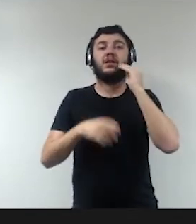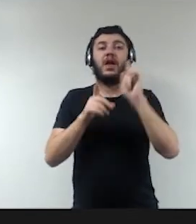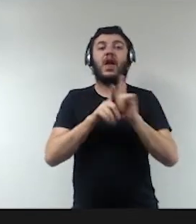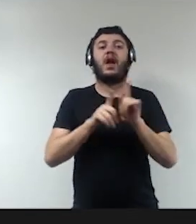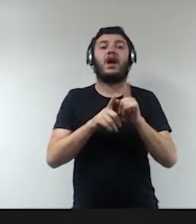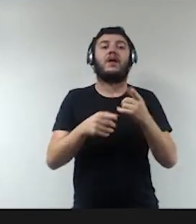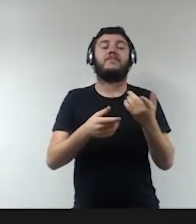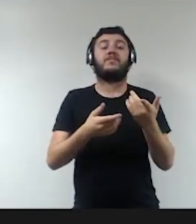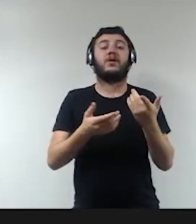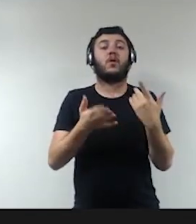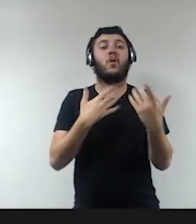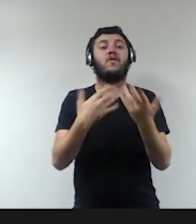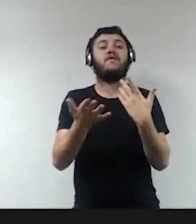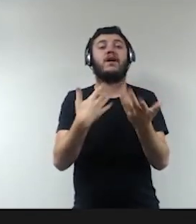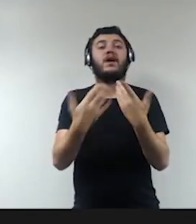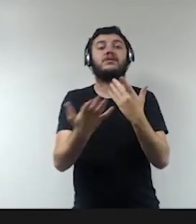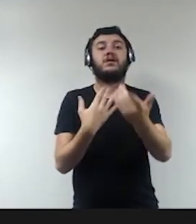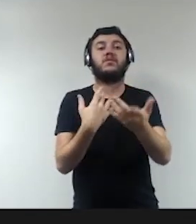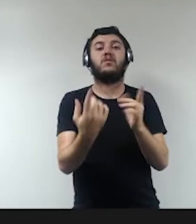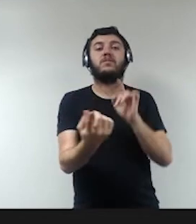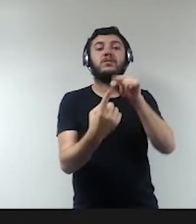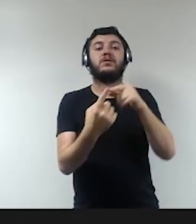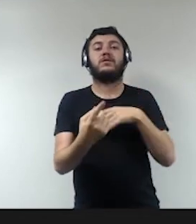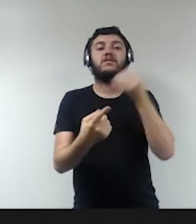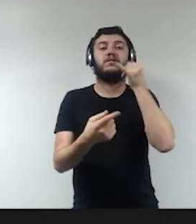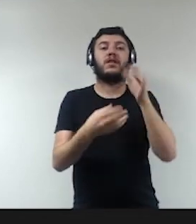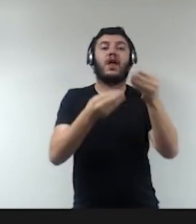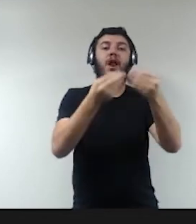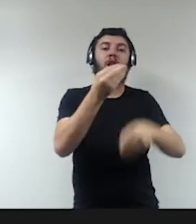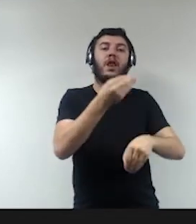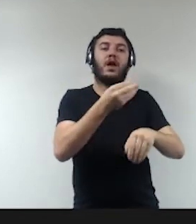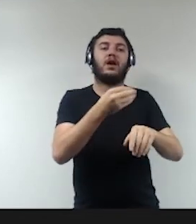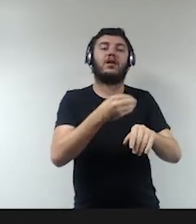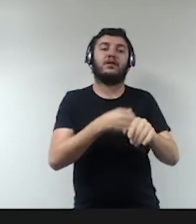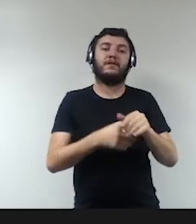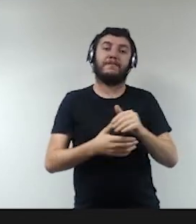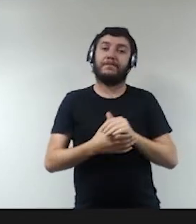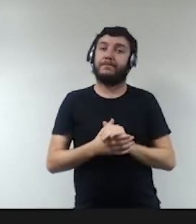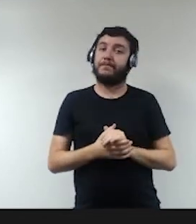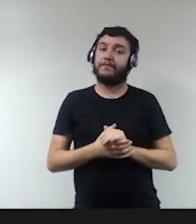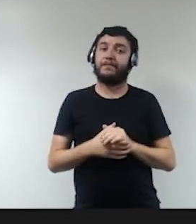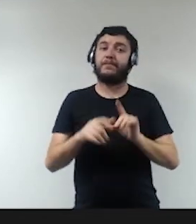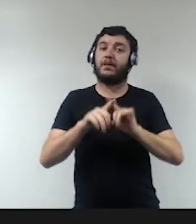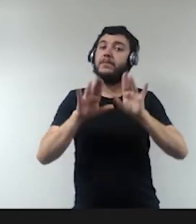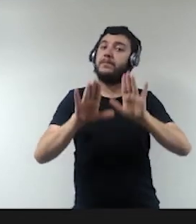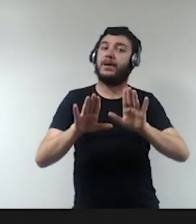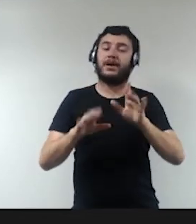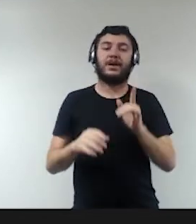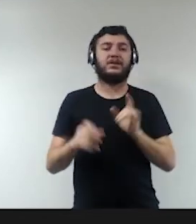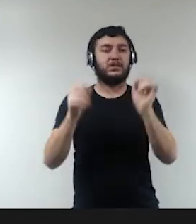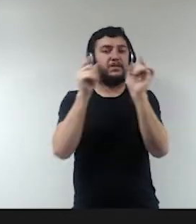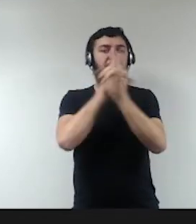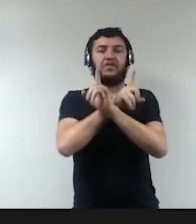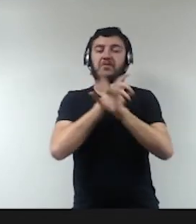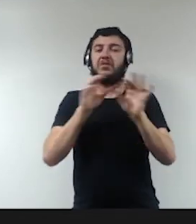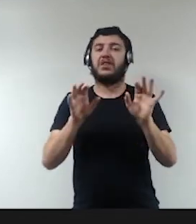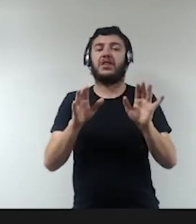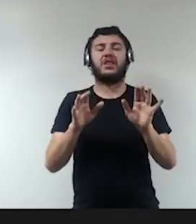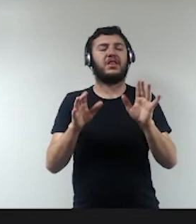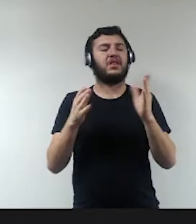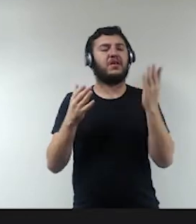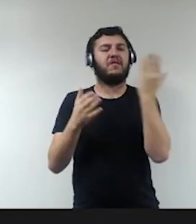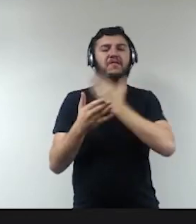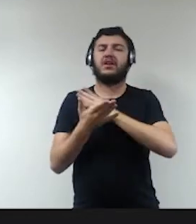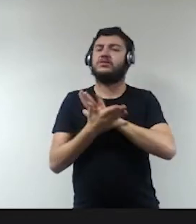de evitar maiores danos, né? Eu não vejo dificuldade na utilização